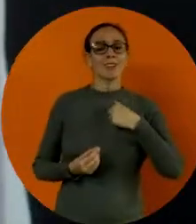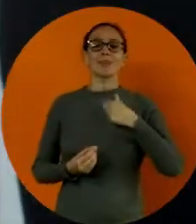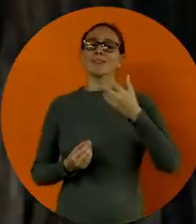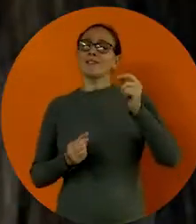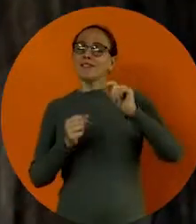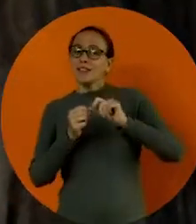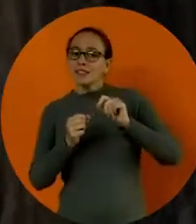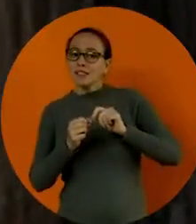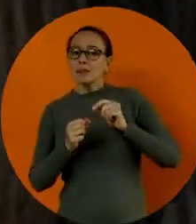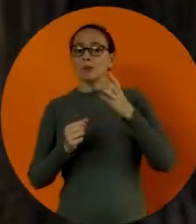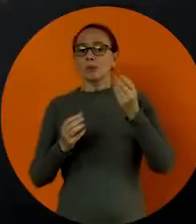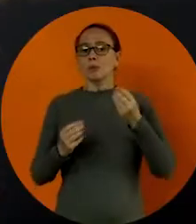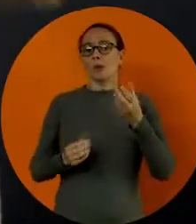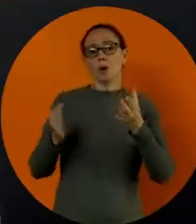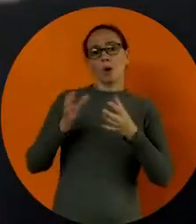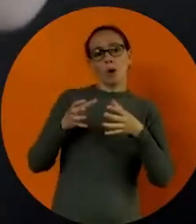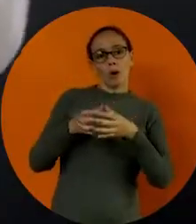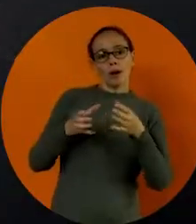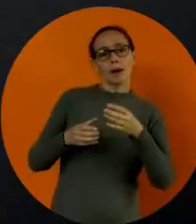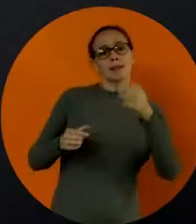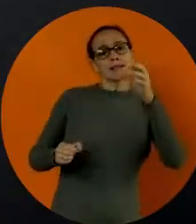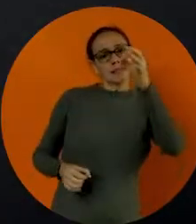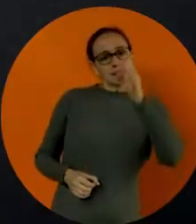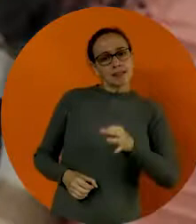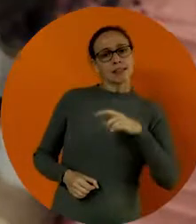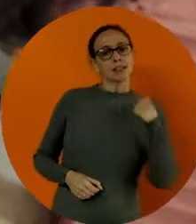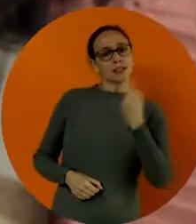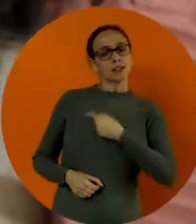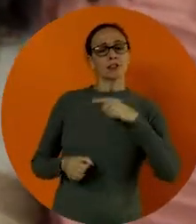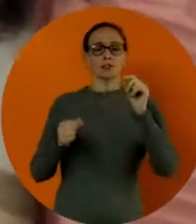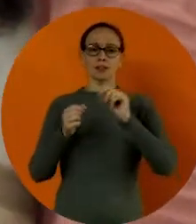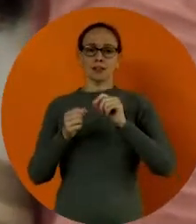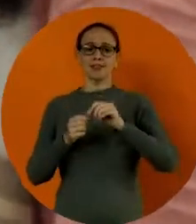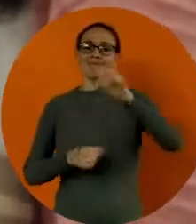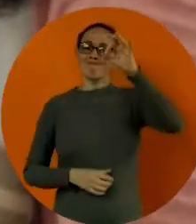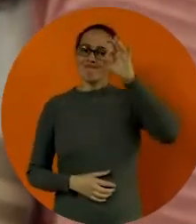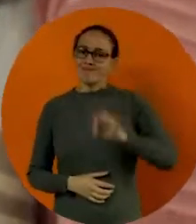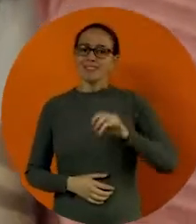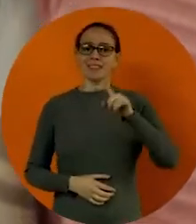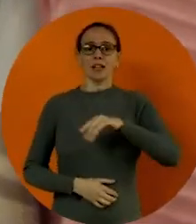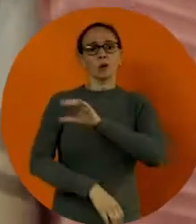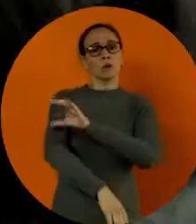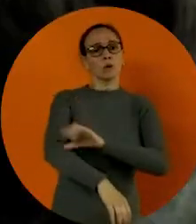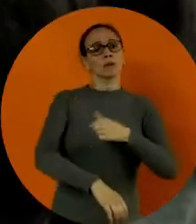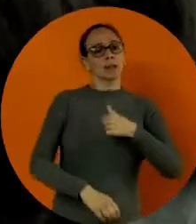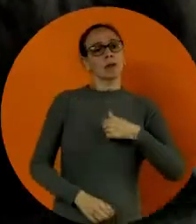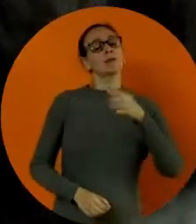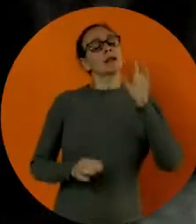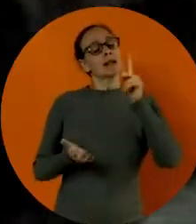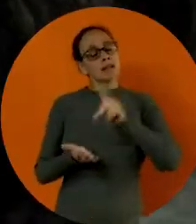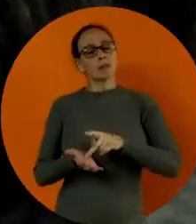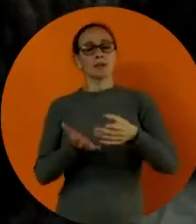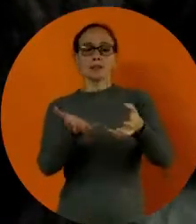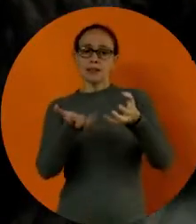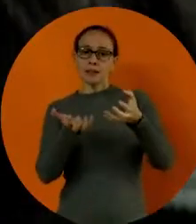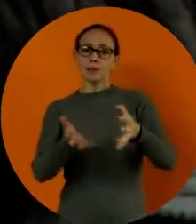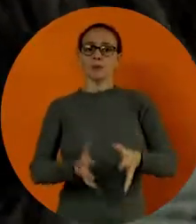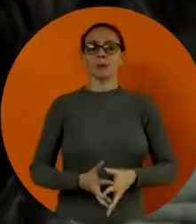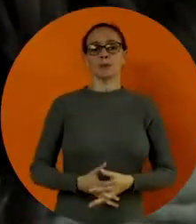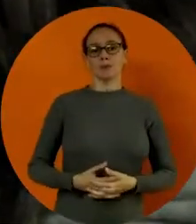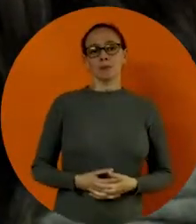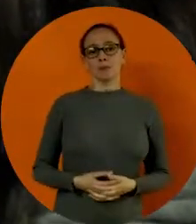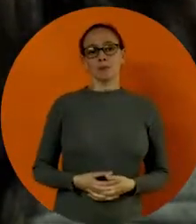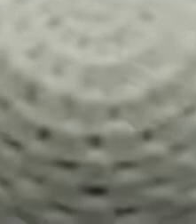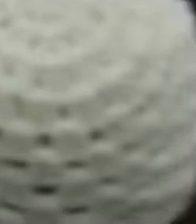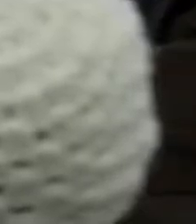realmente era, fez eu e muitos colegas ter certeza do que a gente está fazendo, sabe? Certeza do que esse é o curso que eu